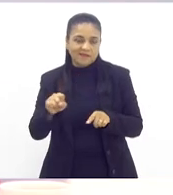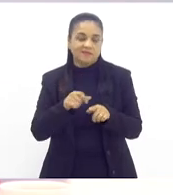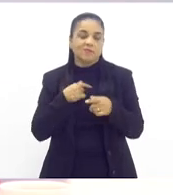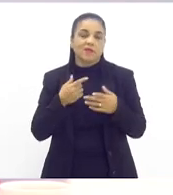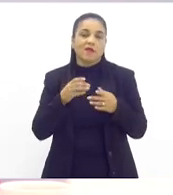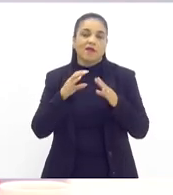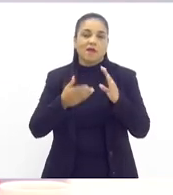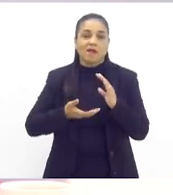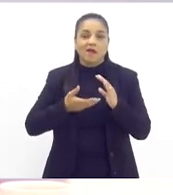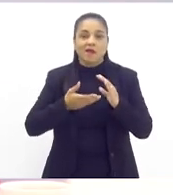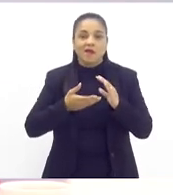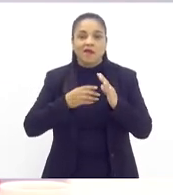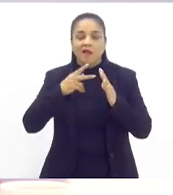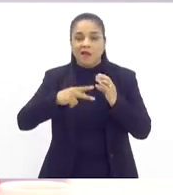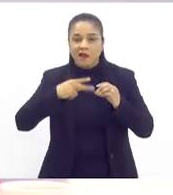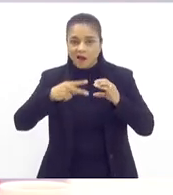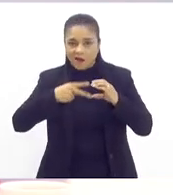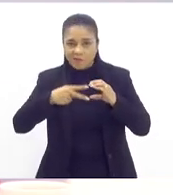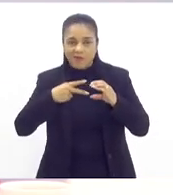amigo Aldo, presidente,